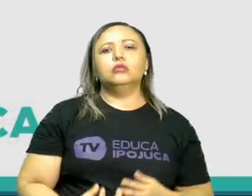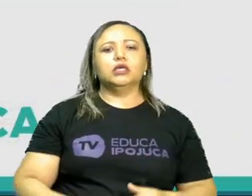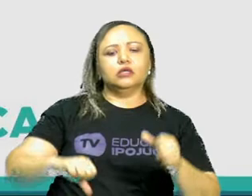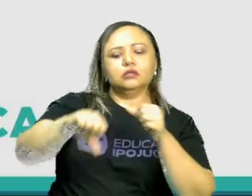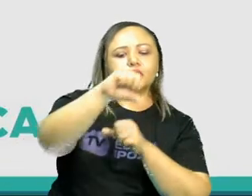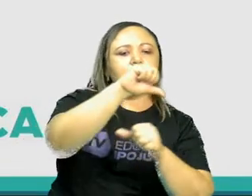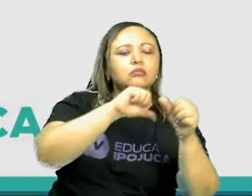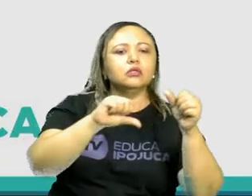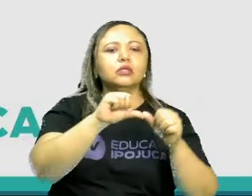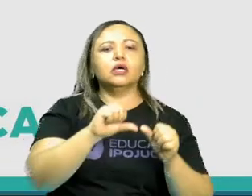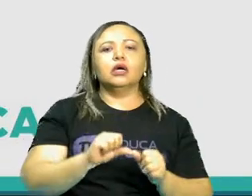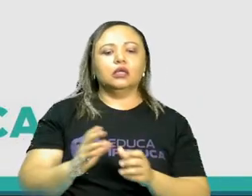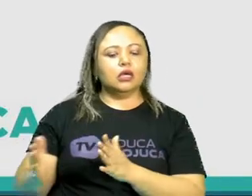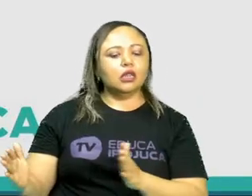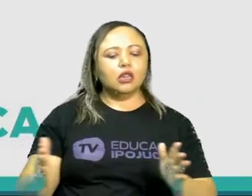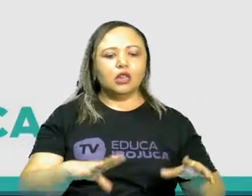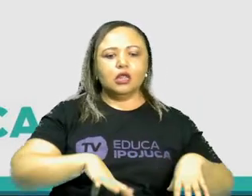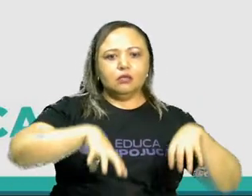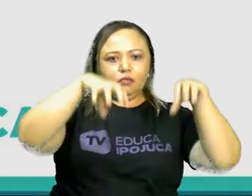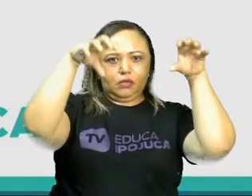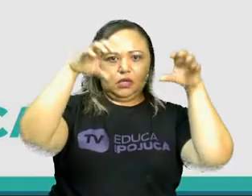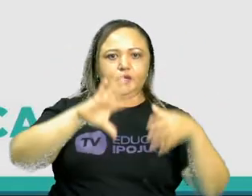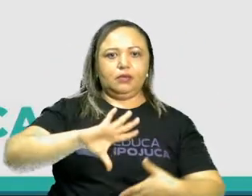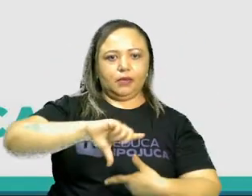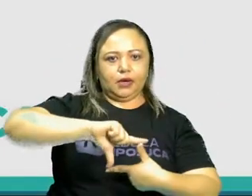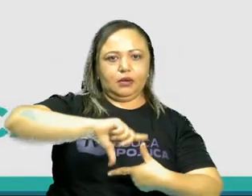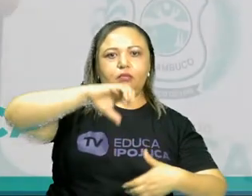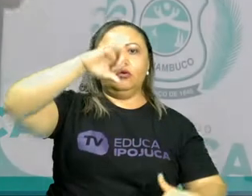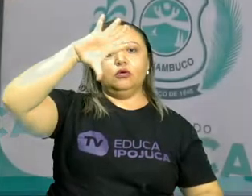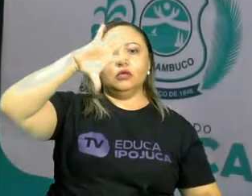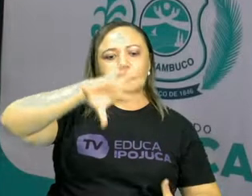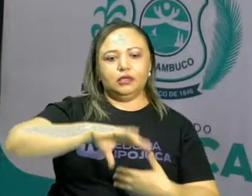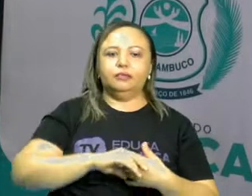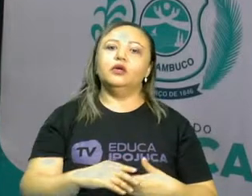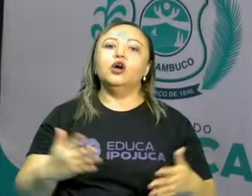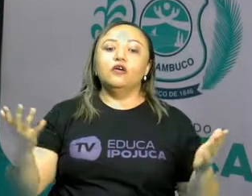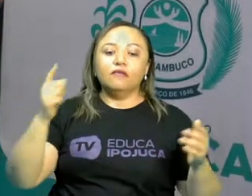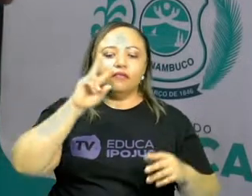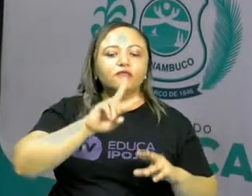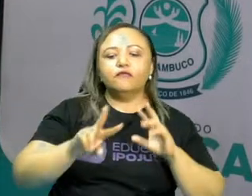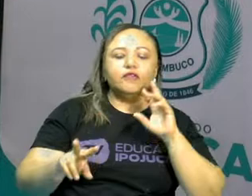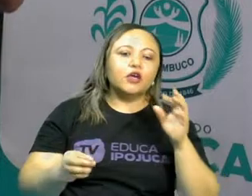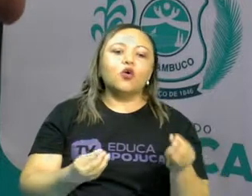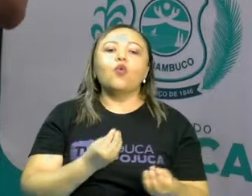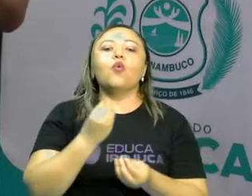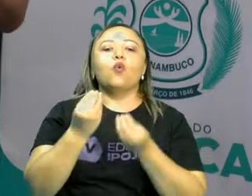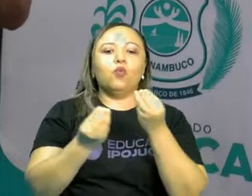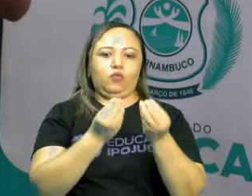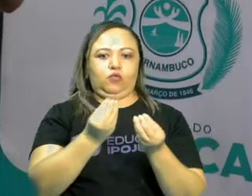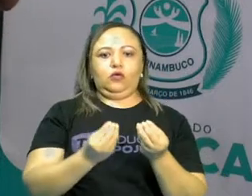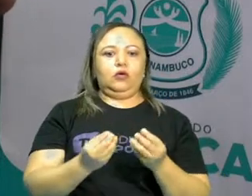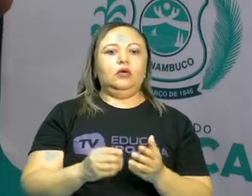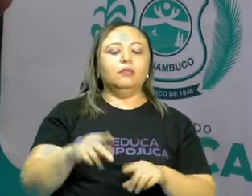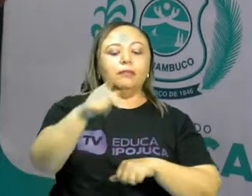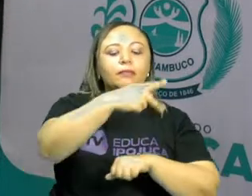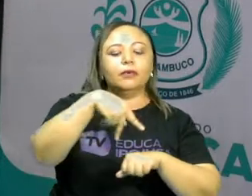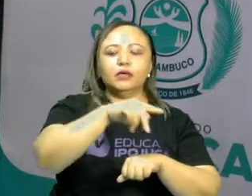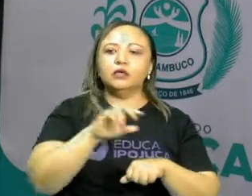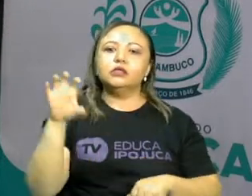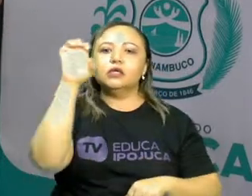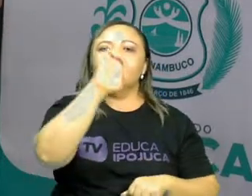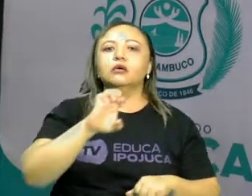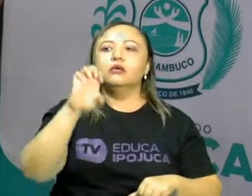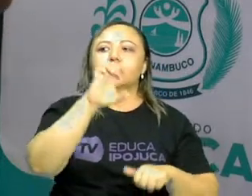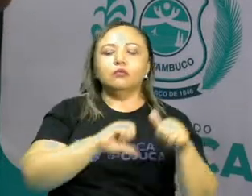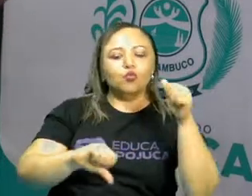transição da idade média para a idade moderna nós vamos ver como é que a Europa ela passou um